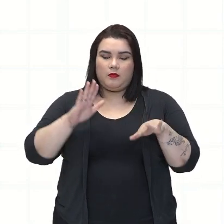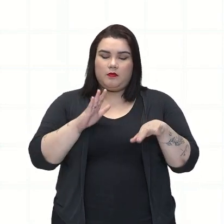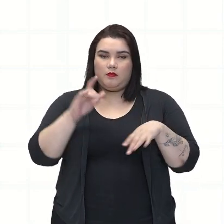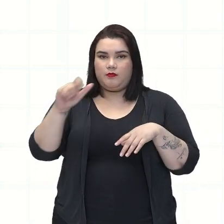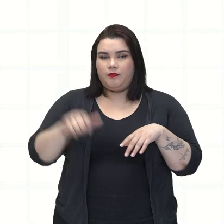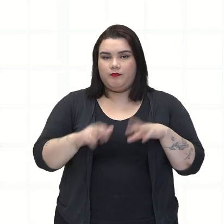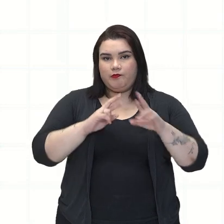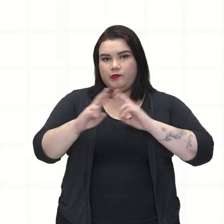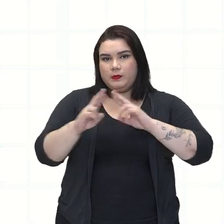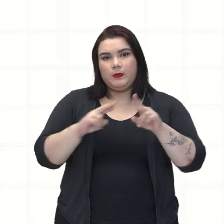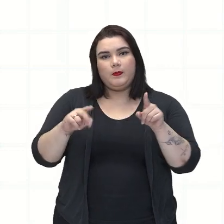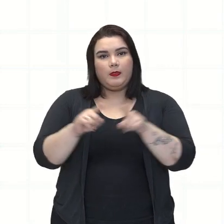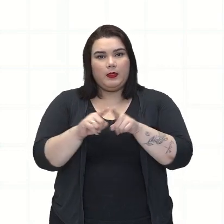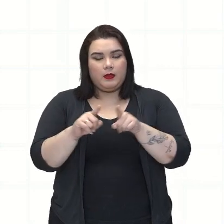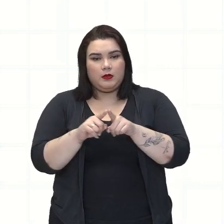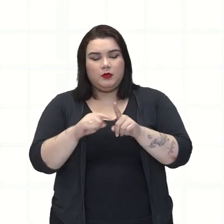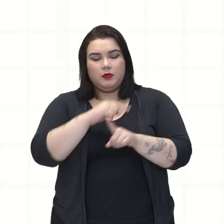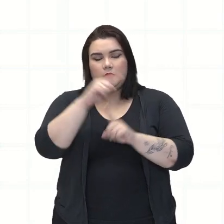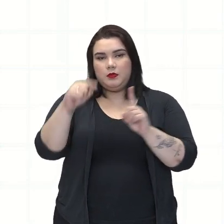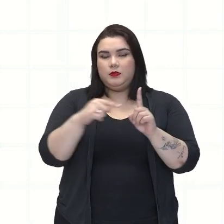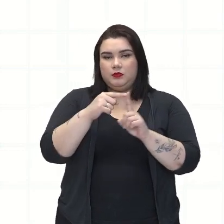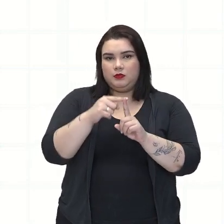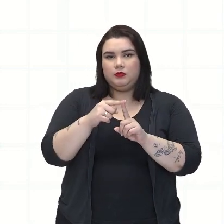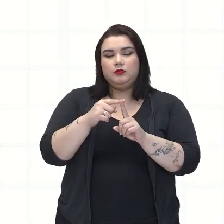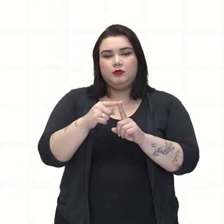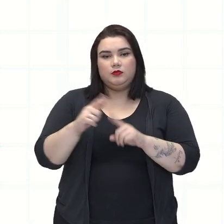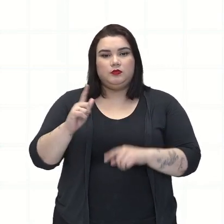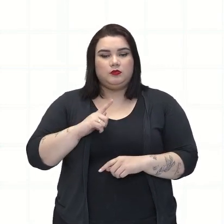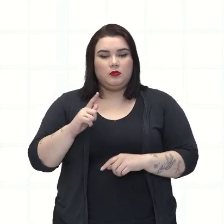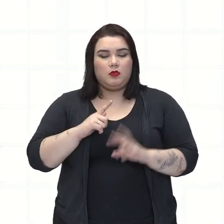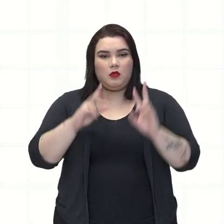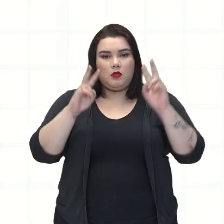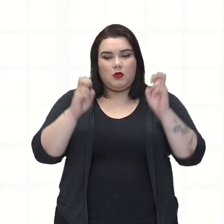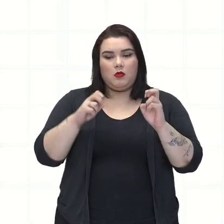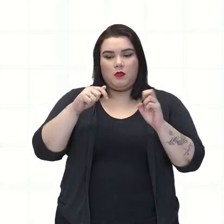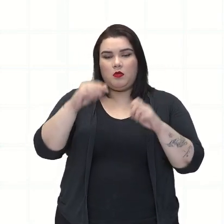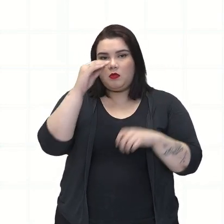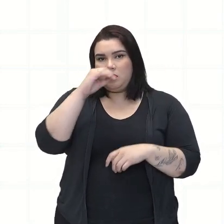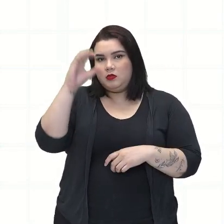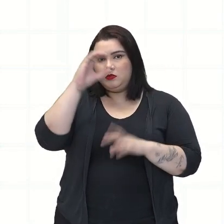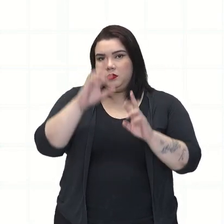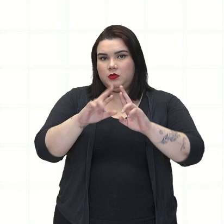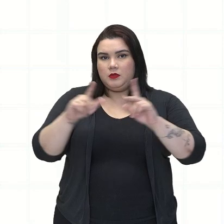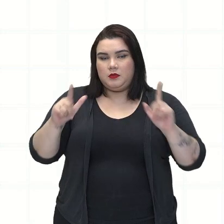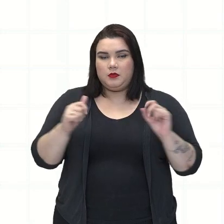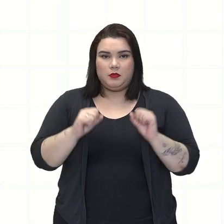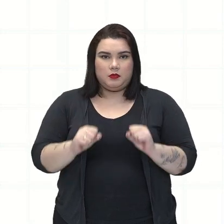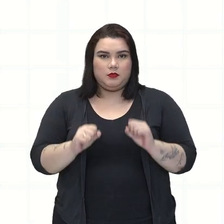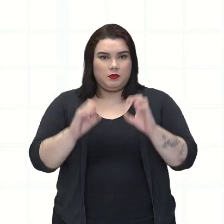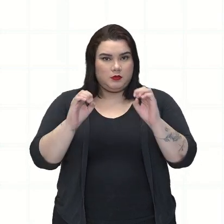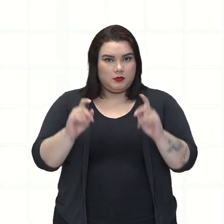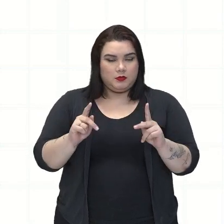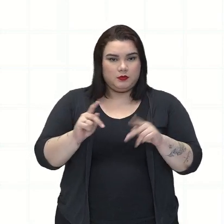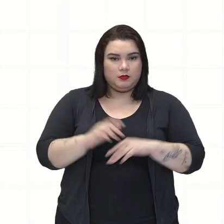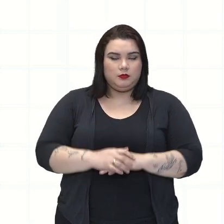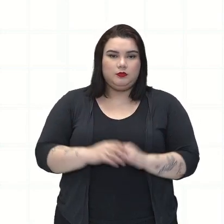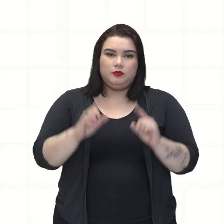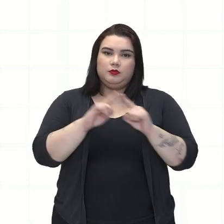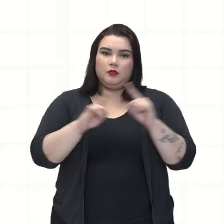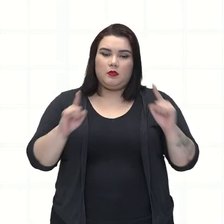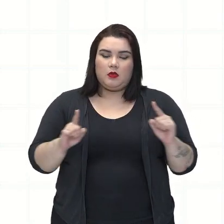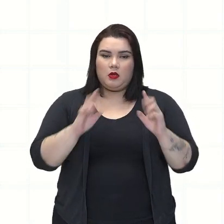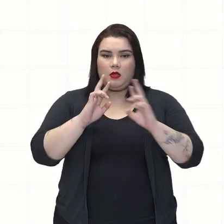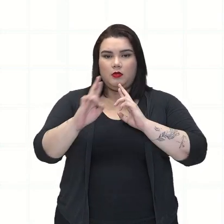entrevistado também, o objetivo, né, a respeito dos conhecimentos é diferente, certo? Mas a entrevista,